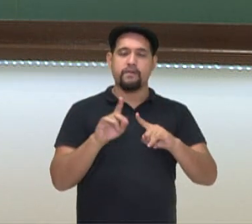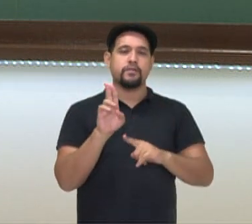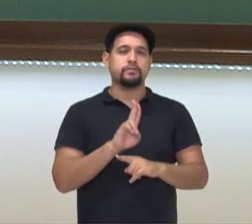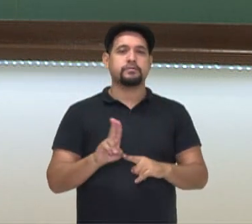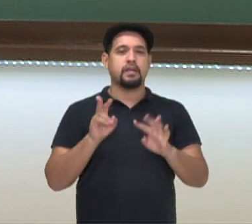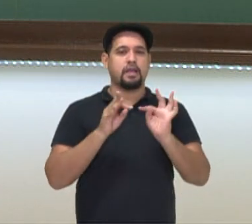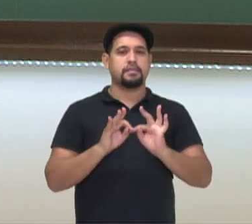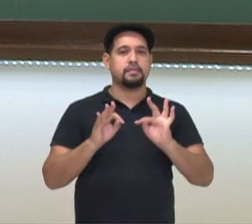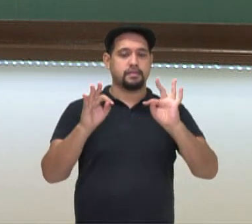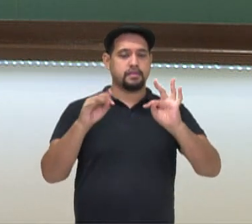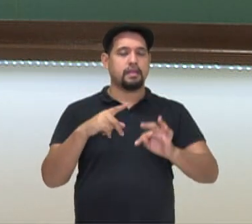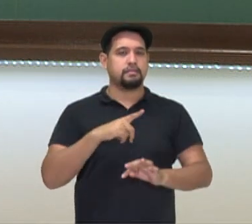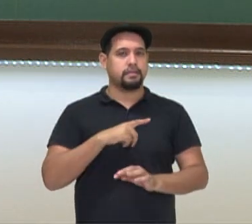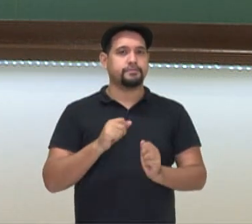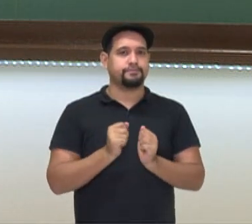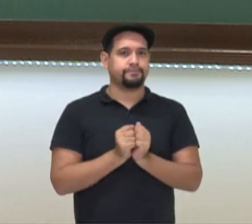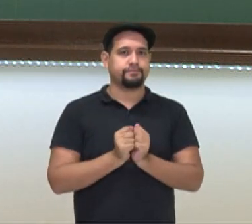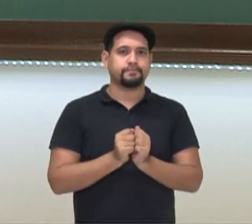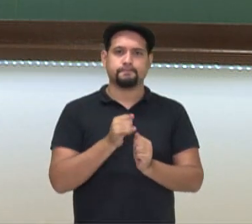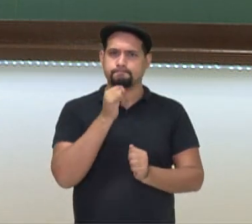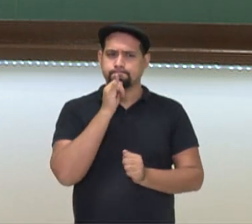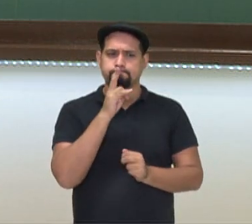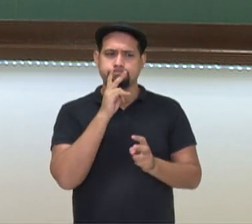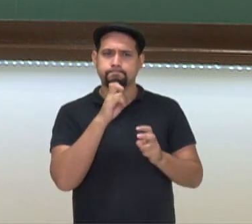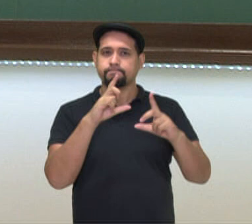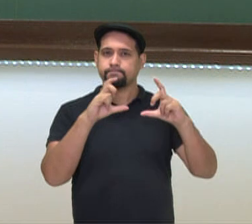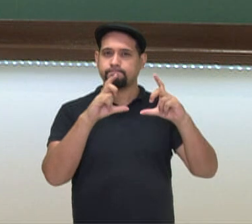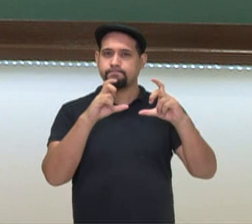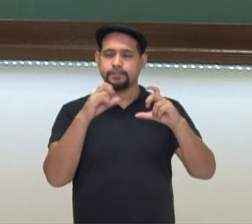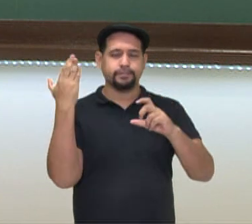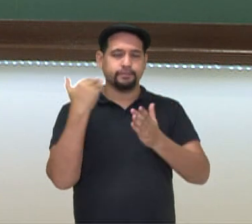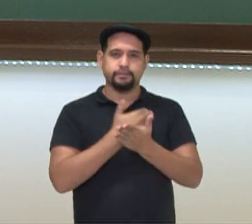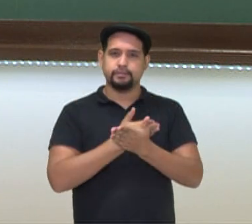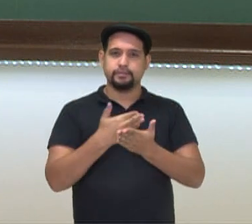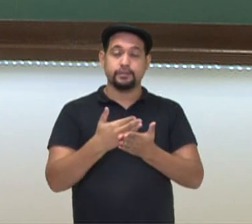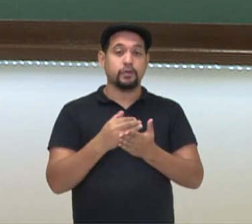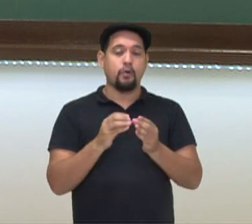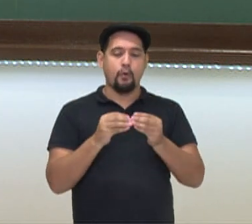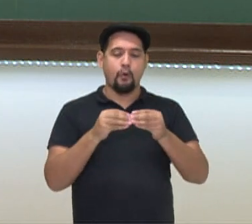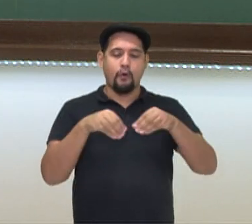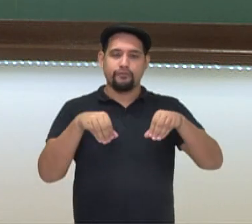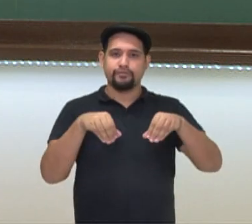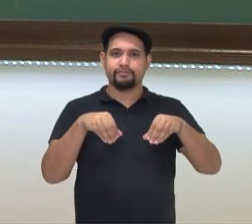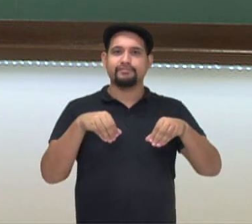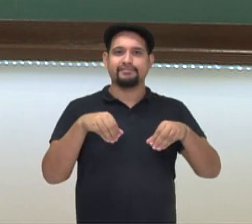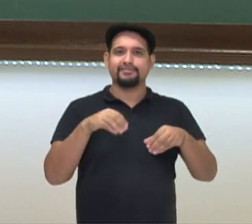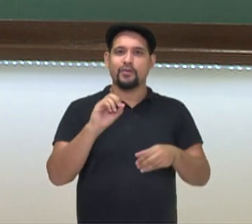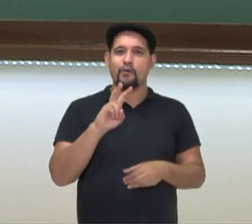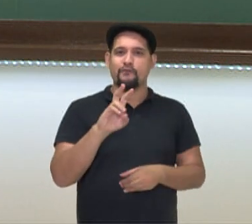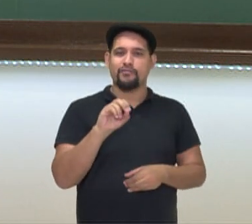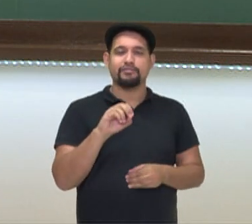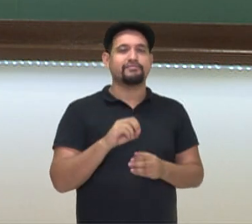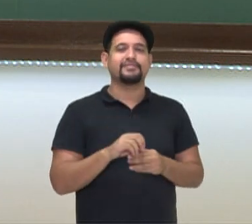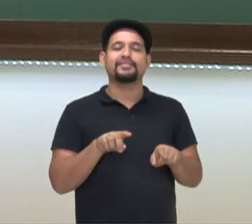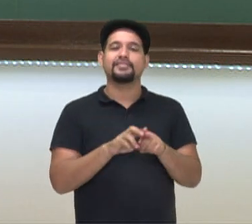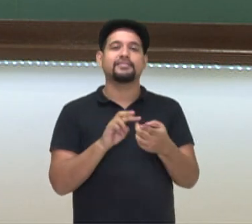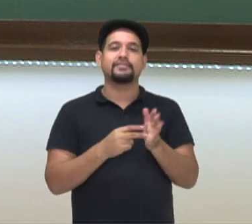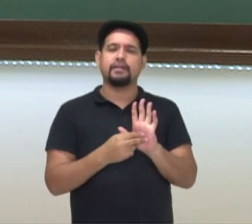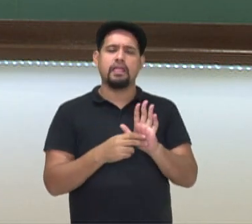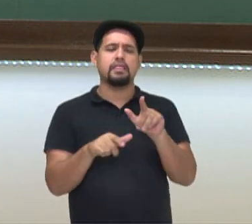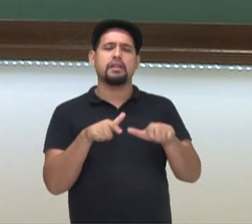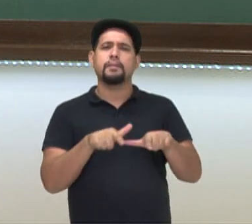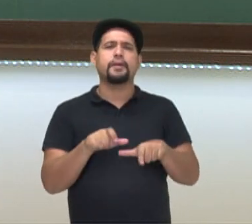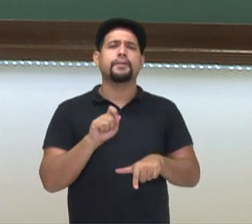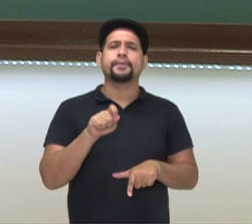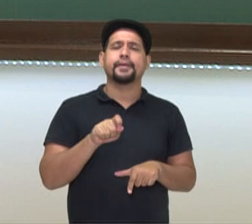a tecnologia presente. Então a gente viu uma foto ali no início do Ovo, que é o espetáculo da Deborah Cocker, que vai